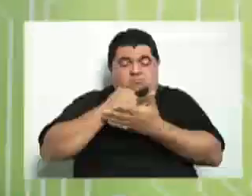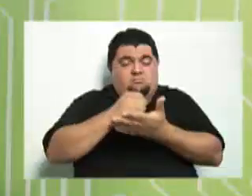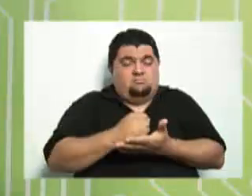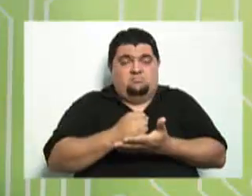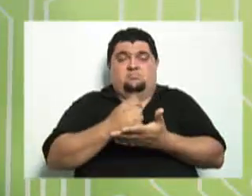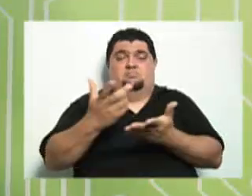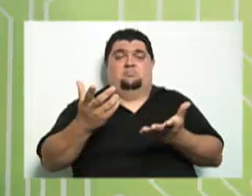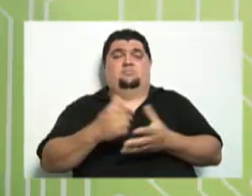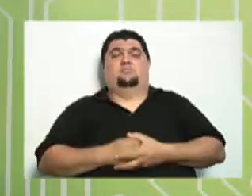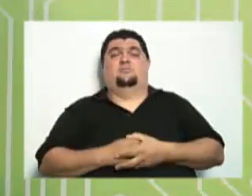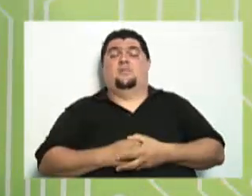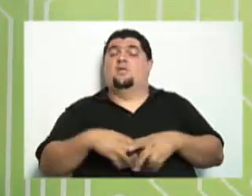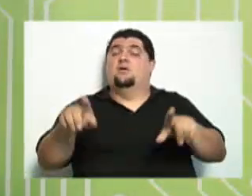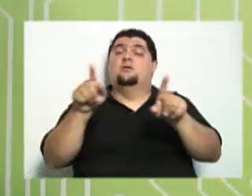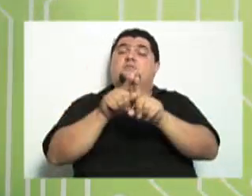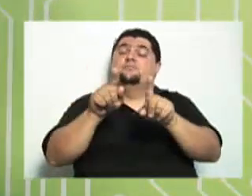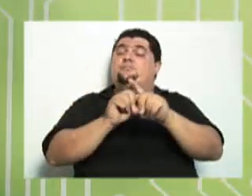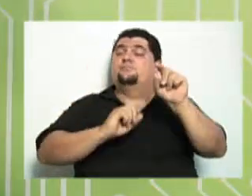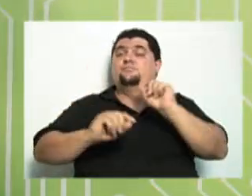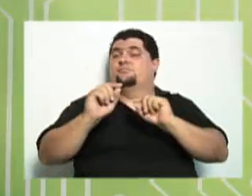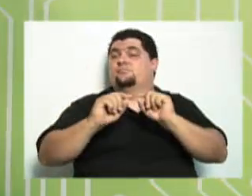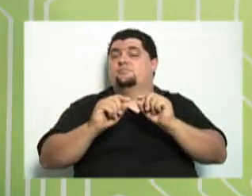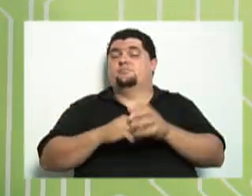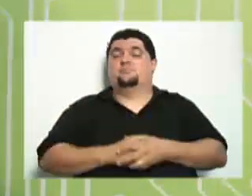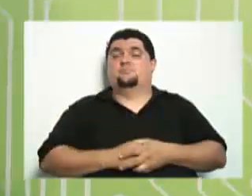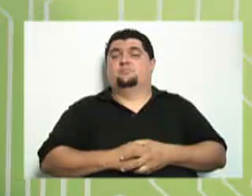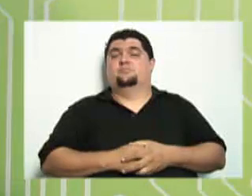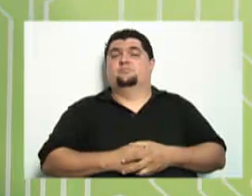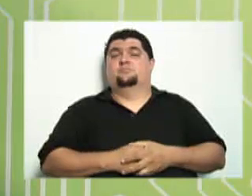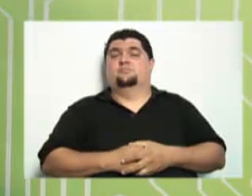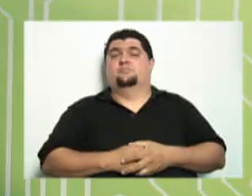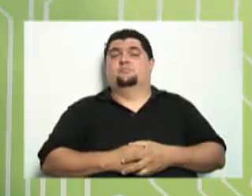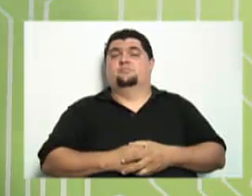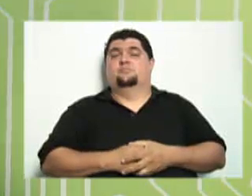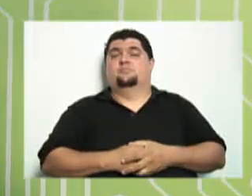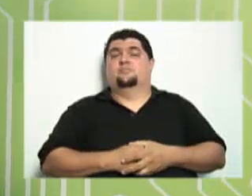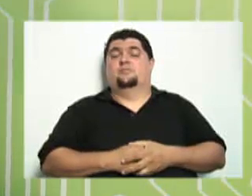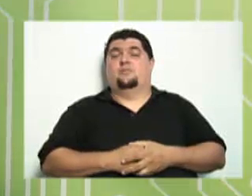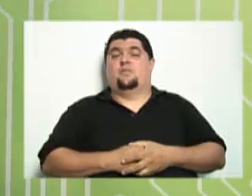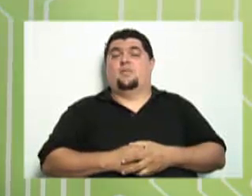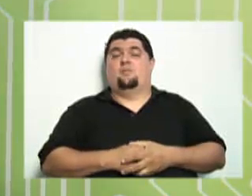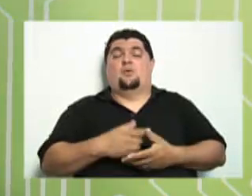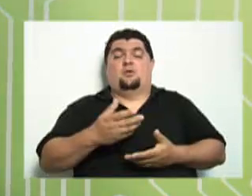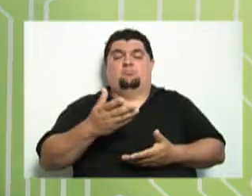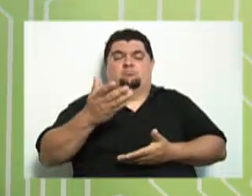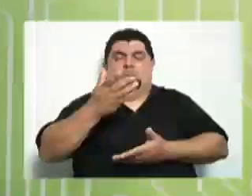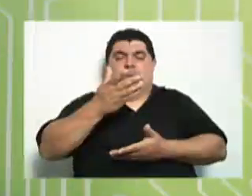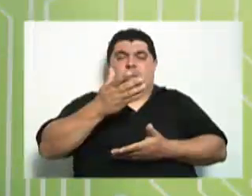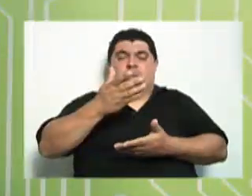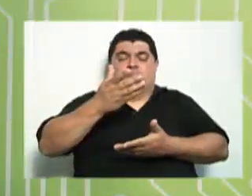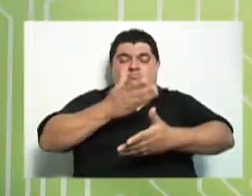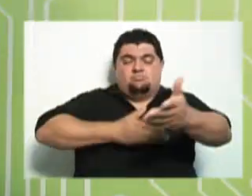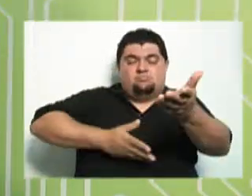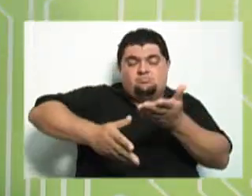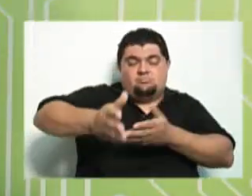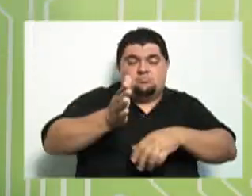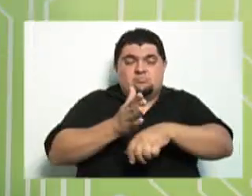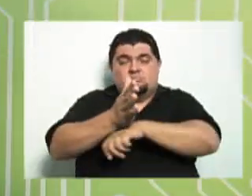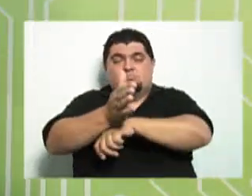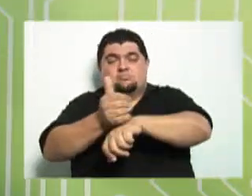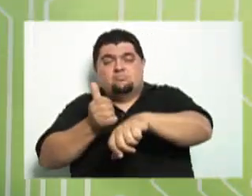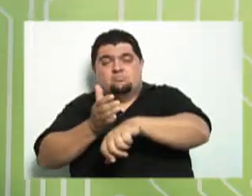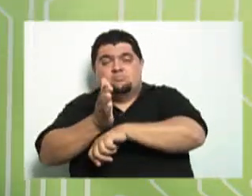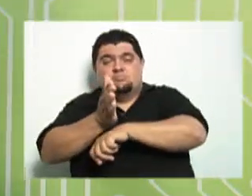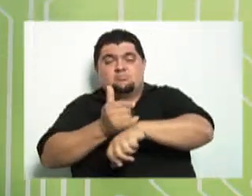gênero. Elas também estão ligadas a uma busca de uma melhor mobilidade social entre as classes. A ideia de que